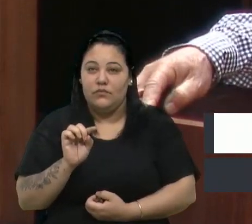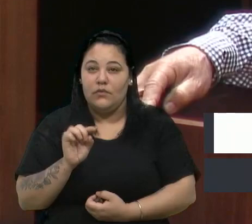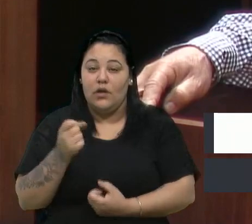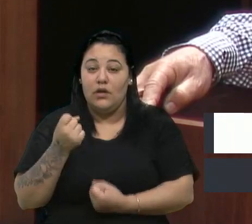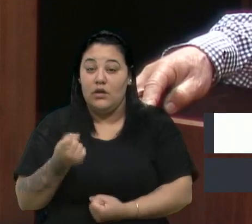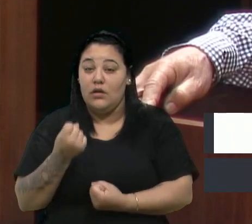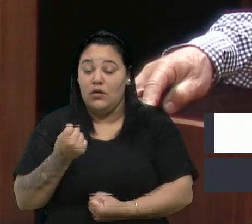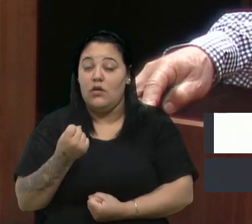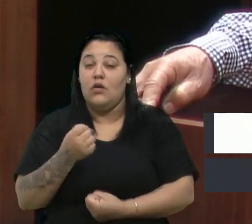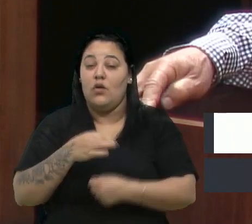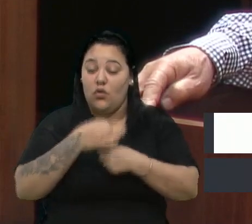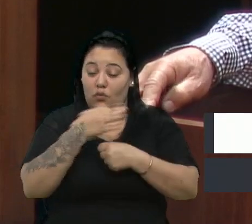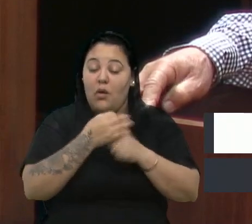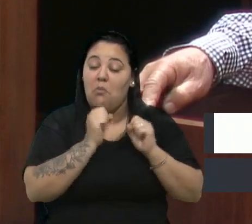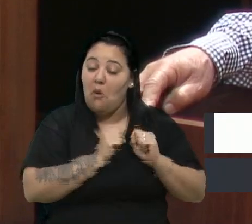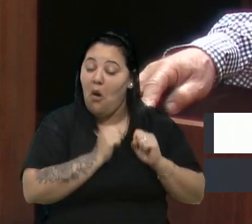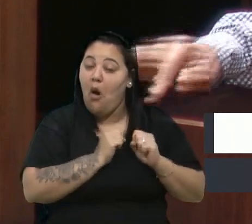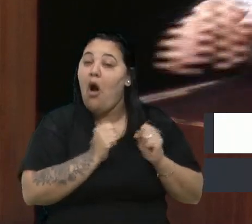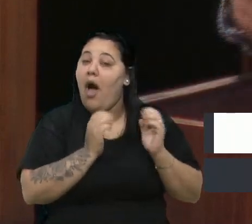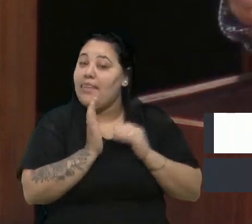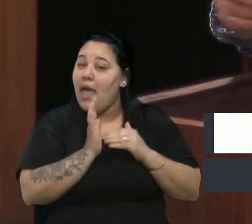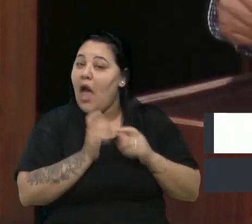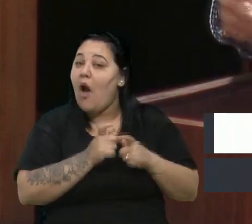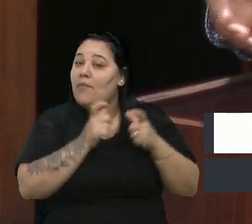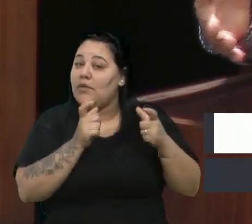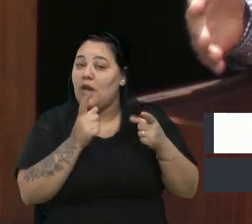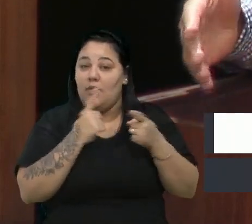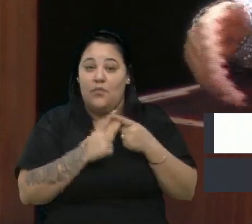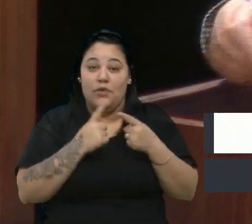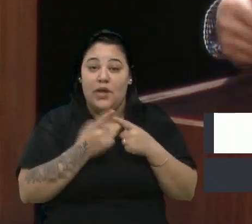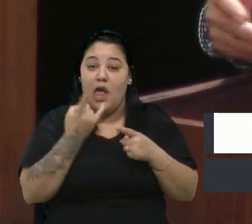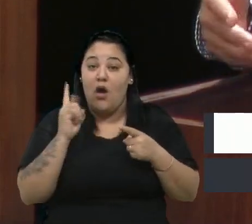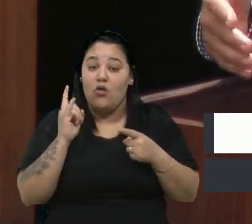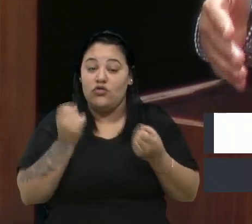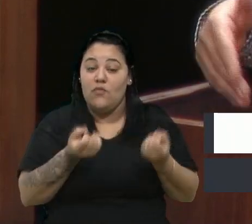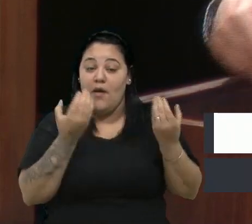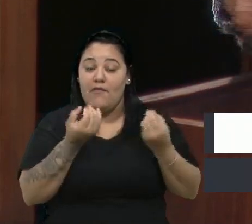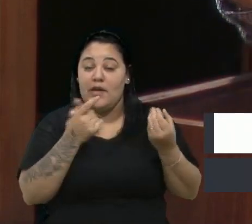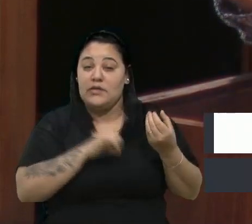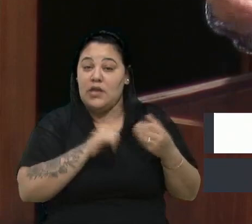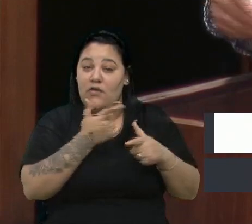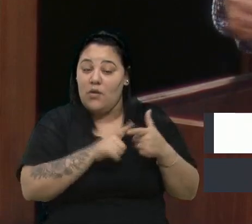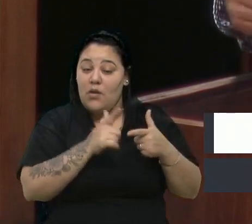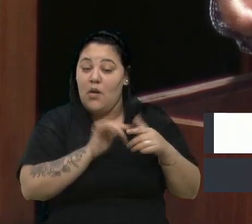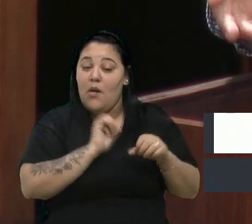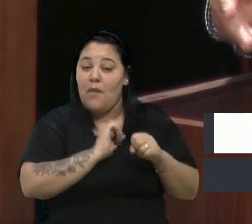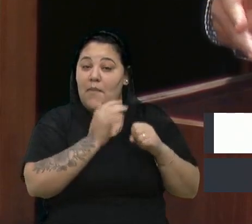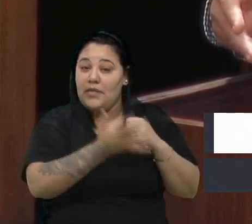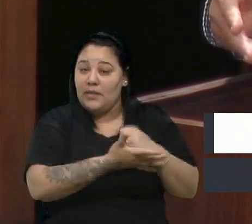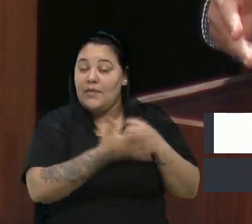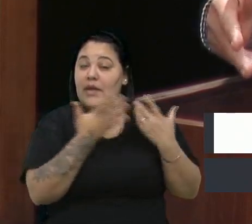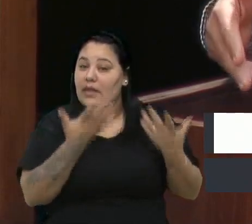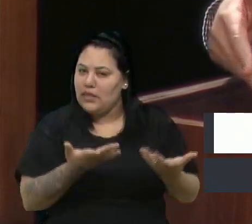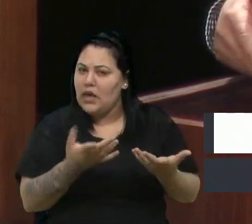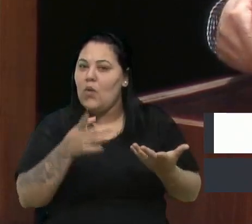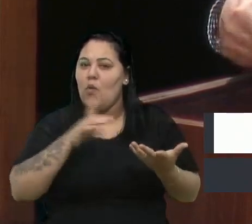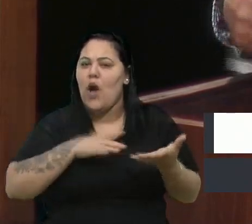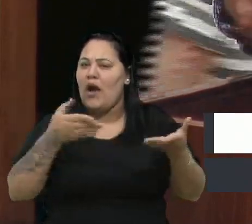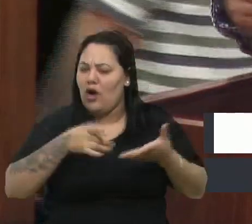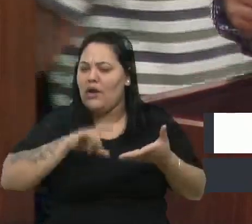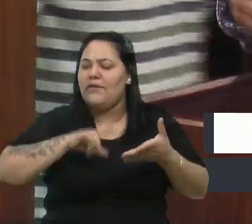porque na última festa teve o problema da pandemia e desta vez nos desfiles deve haver mais